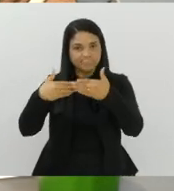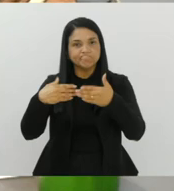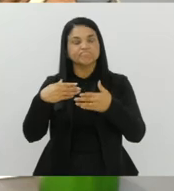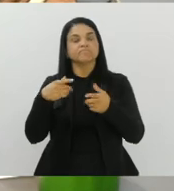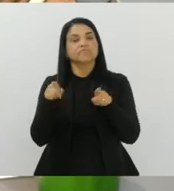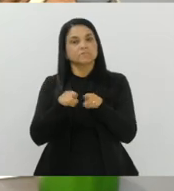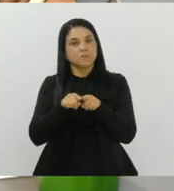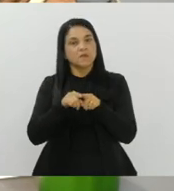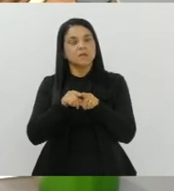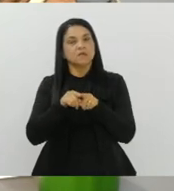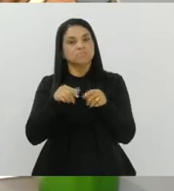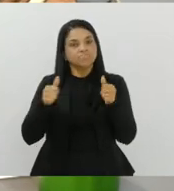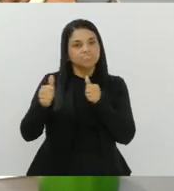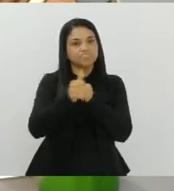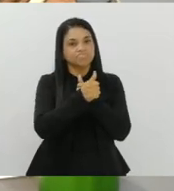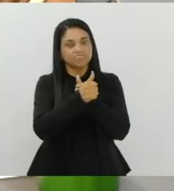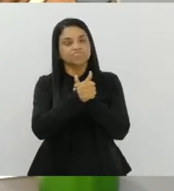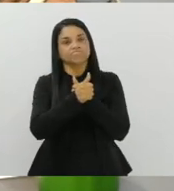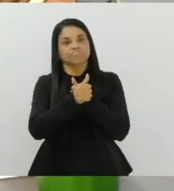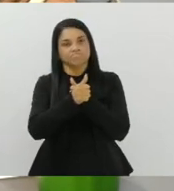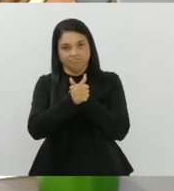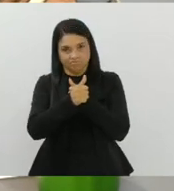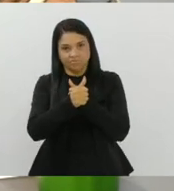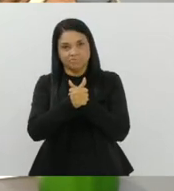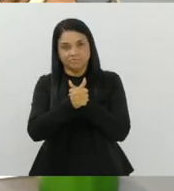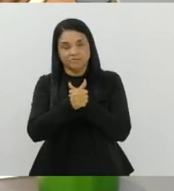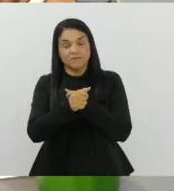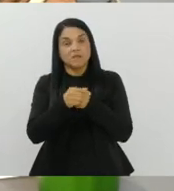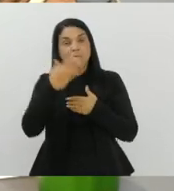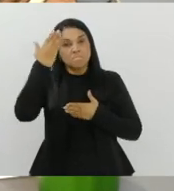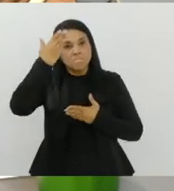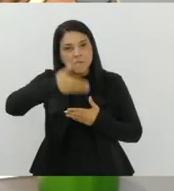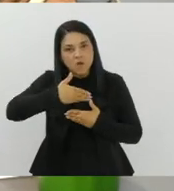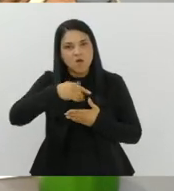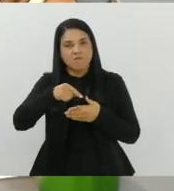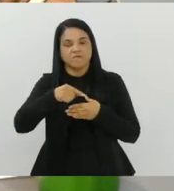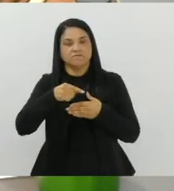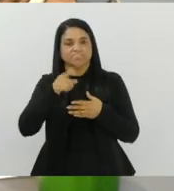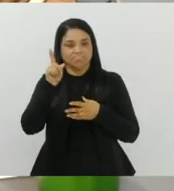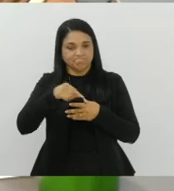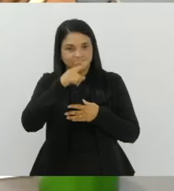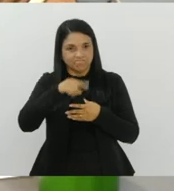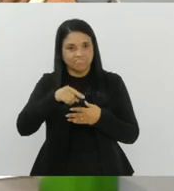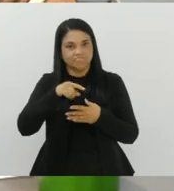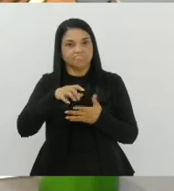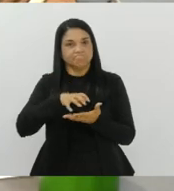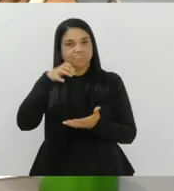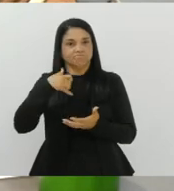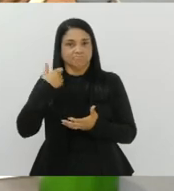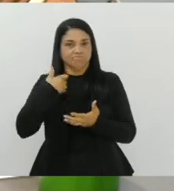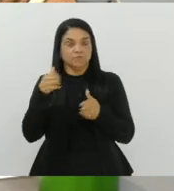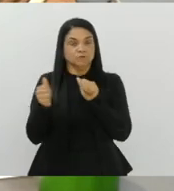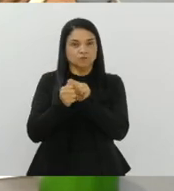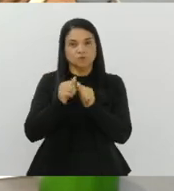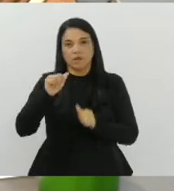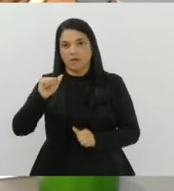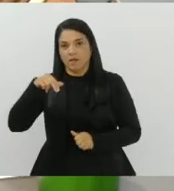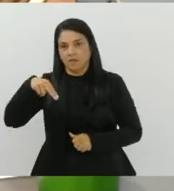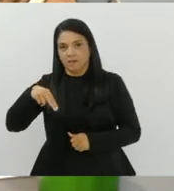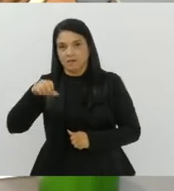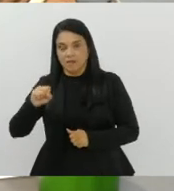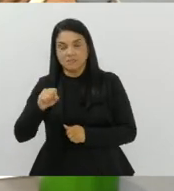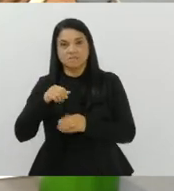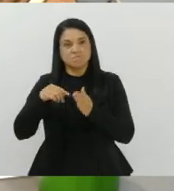desse processo como patrona dos autos. Então, ali a gente tem várias provas de cancelamento em massa e tem a própria ANS com próprios números de mais de